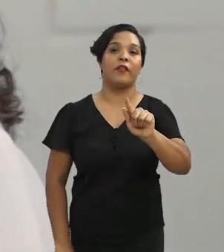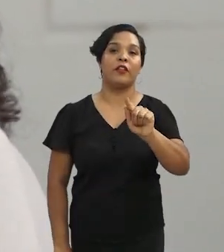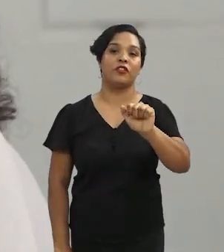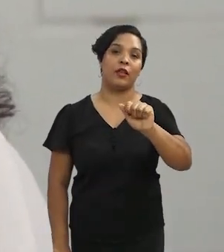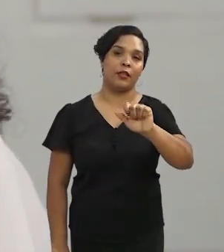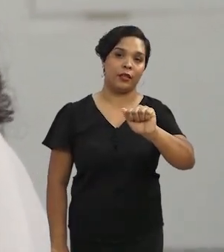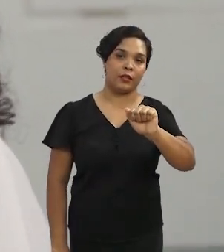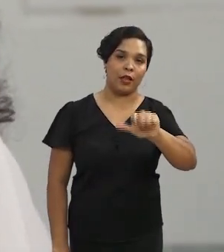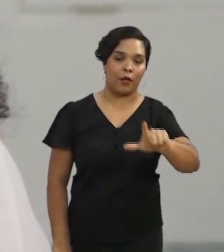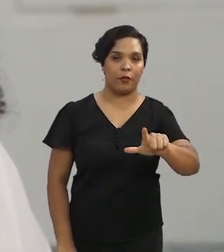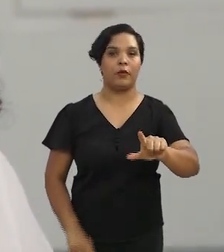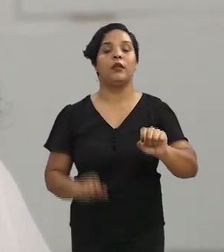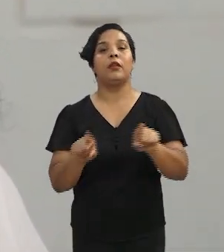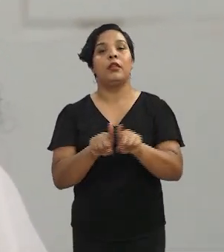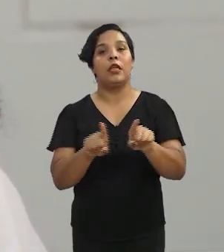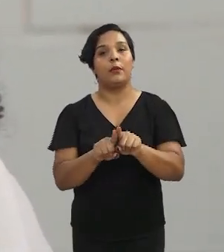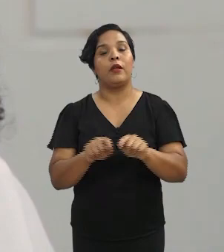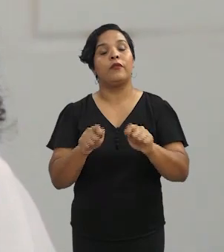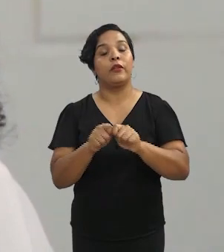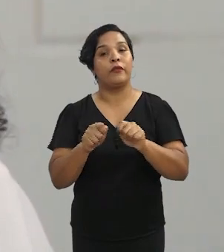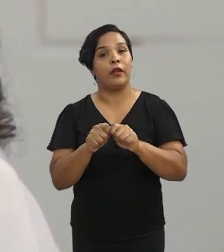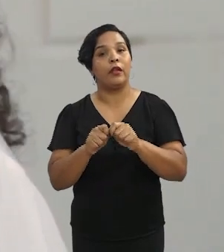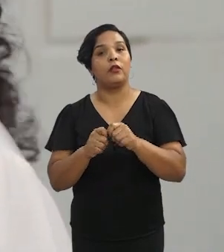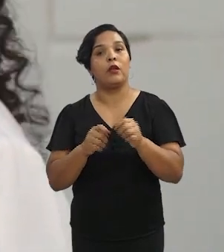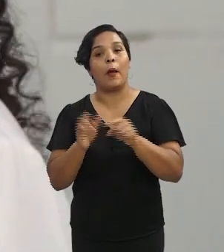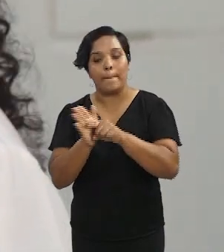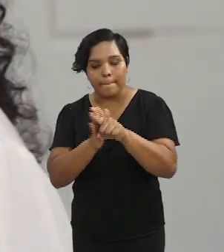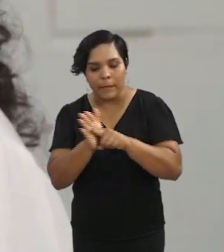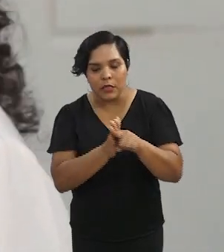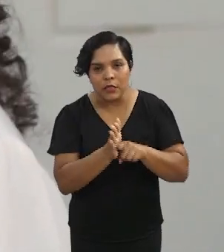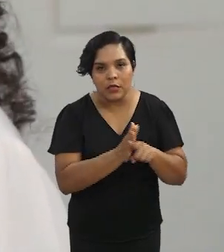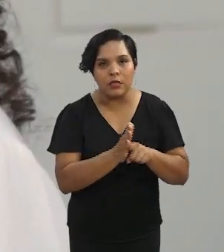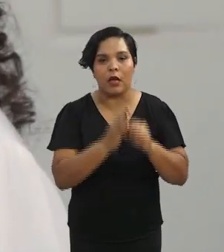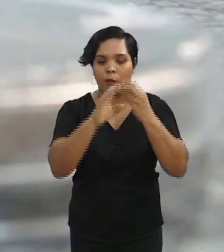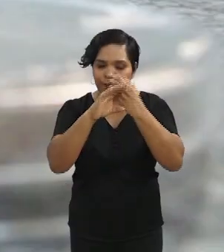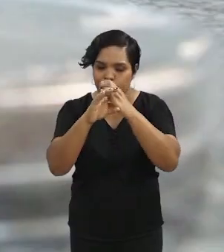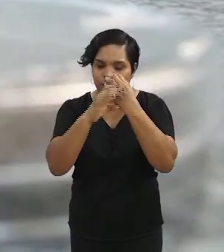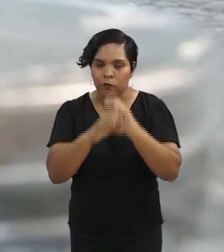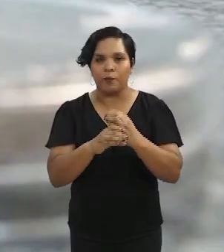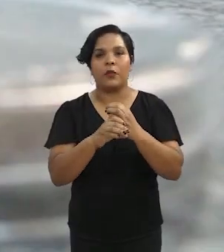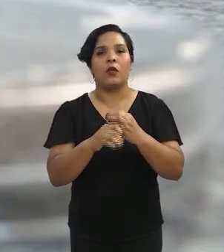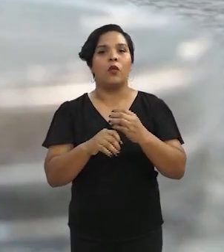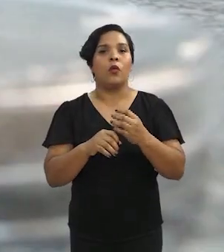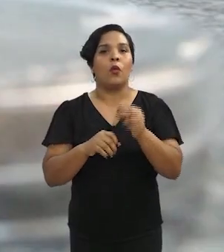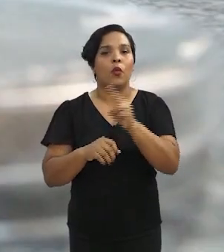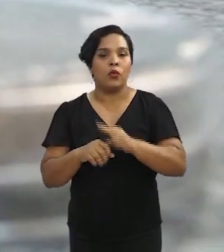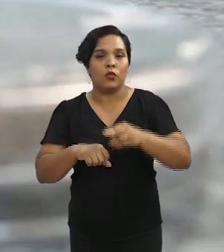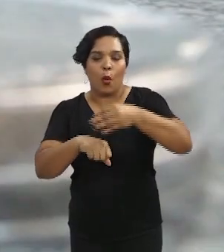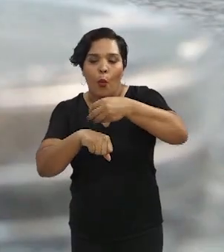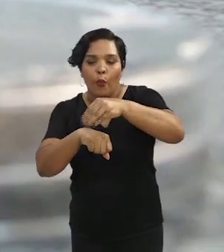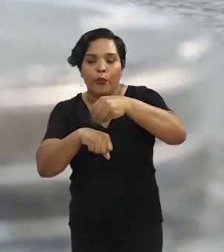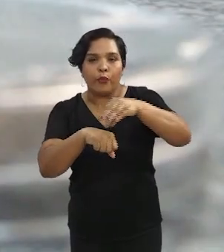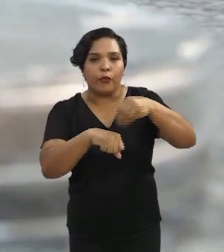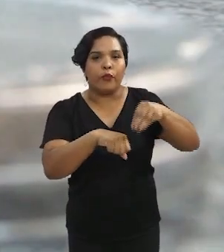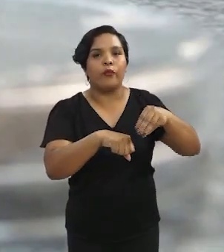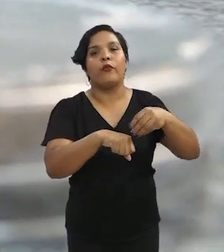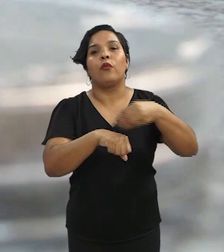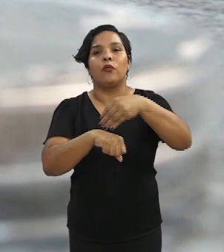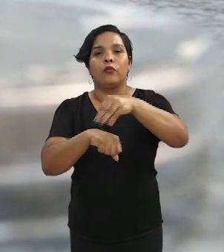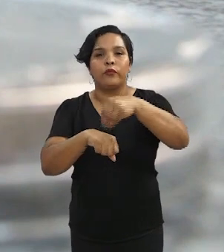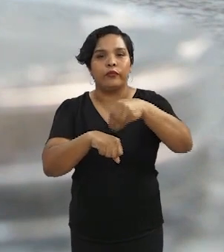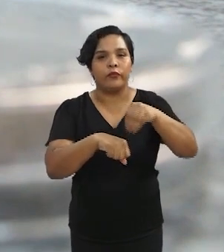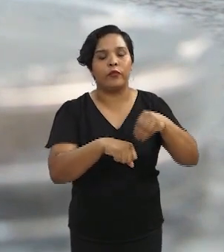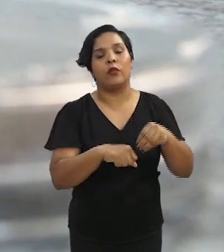pesquisa, foi feita a manutenção desses micro-organismos. Nós utilizamos o fungo penicillium, né, que é